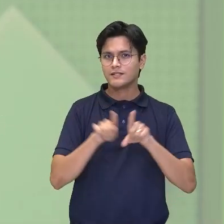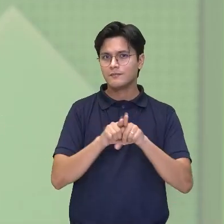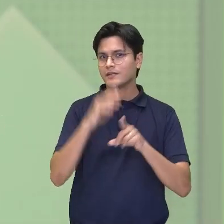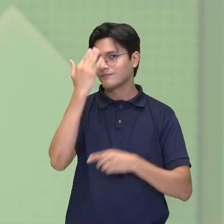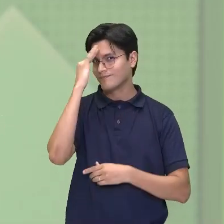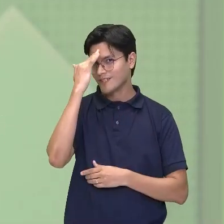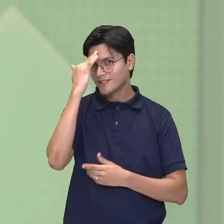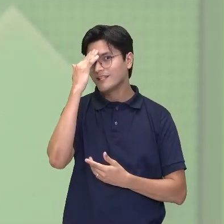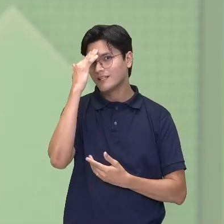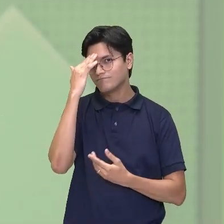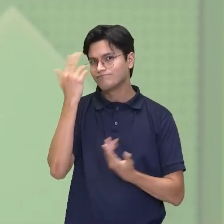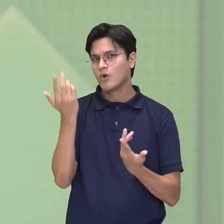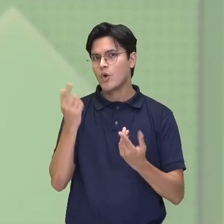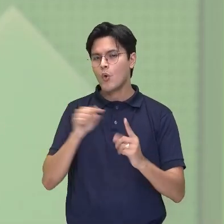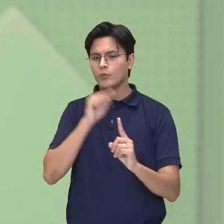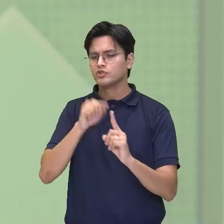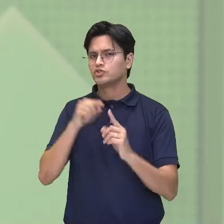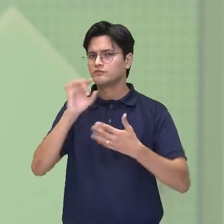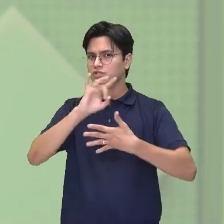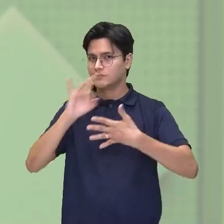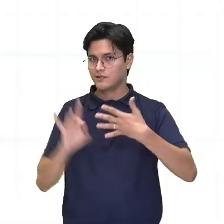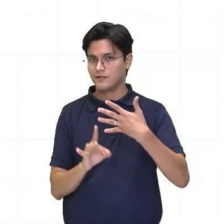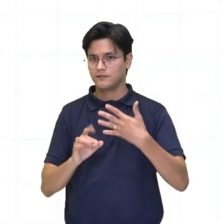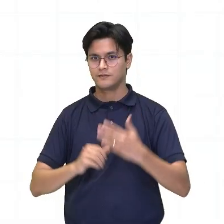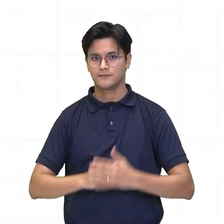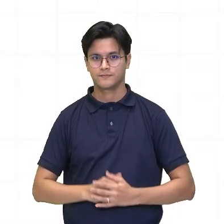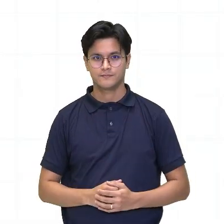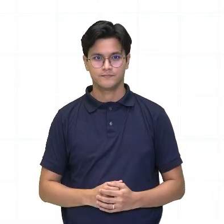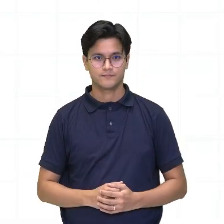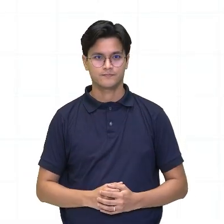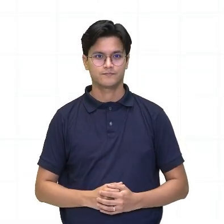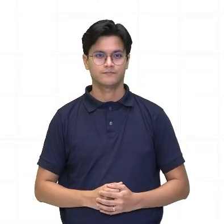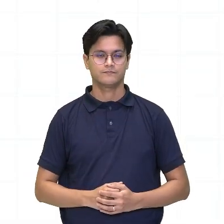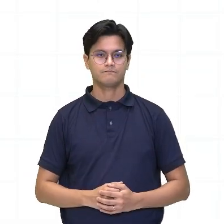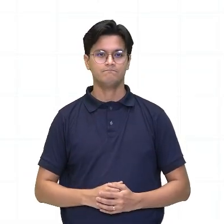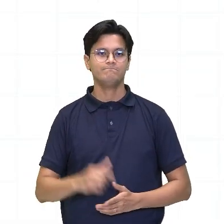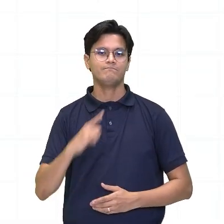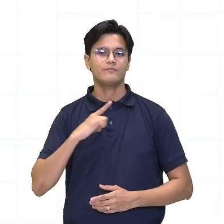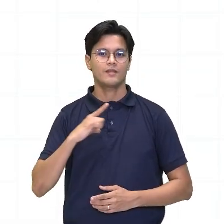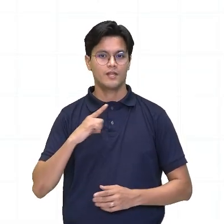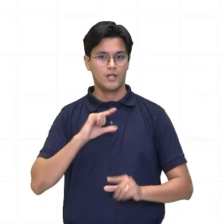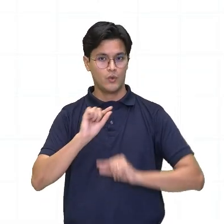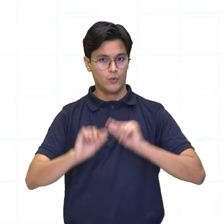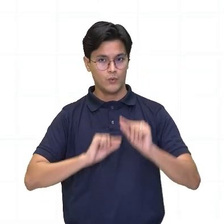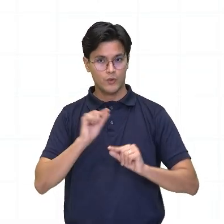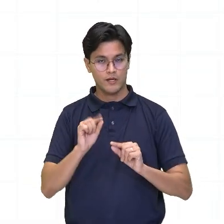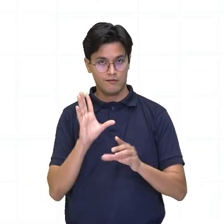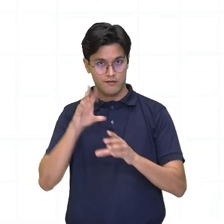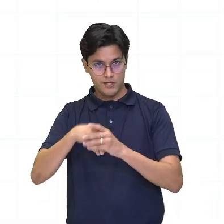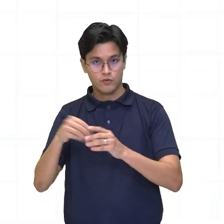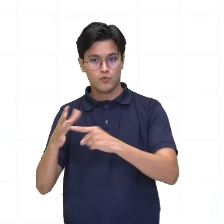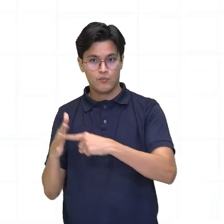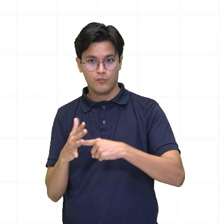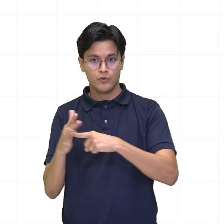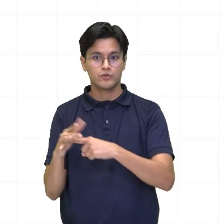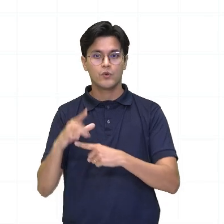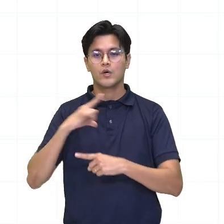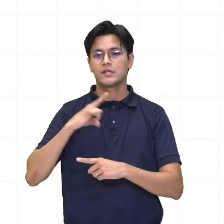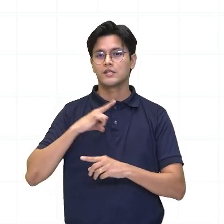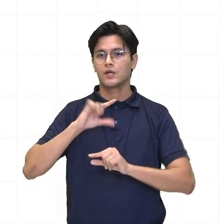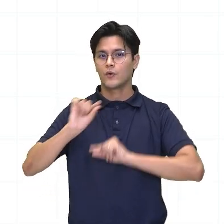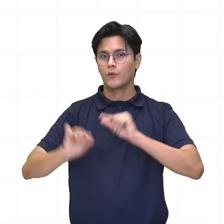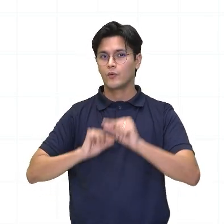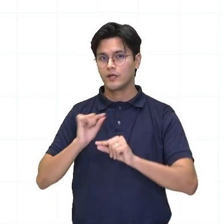de cada uma delas. Então, vamos observar. Nós temos aí, dentro de um motor de combustão interna,